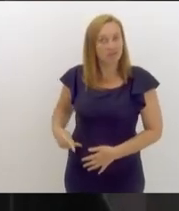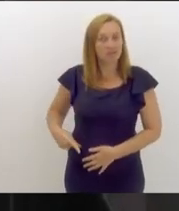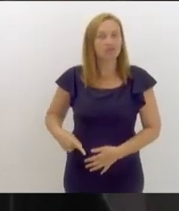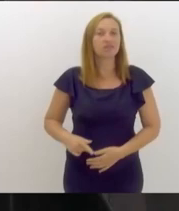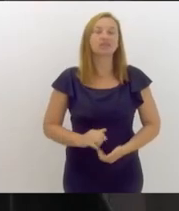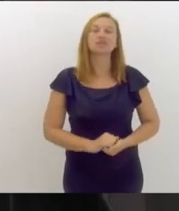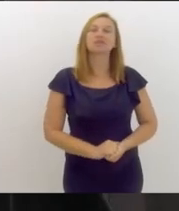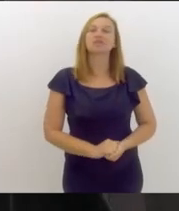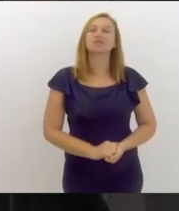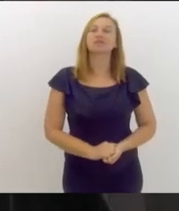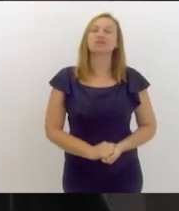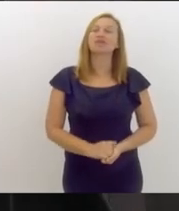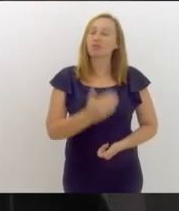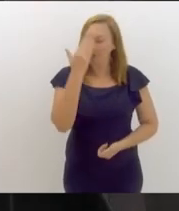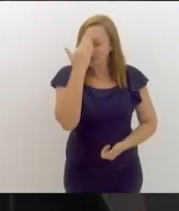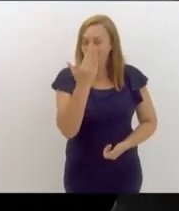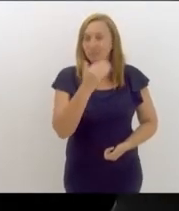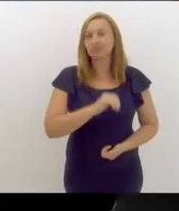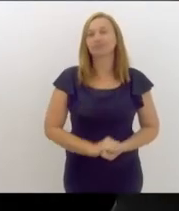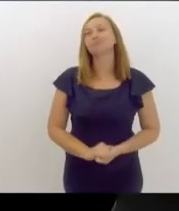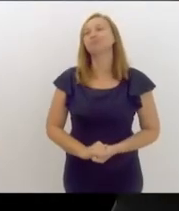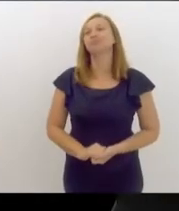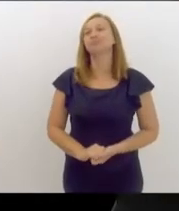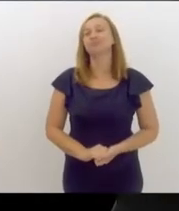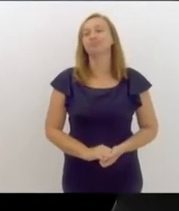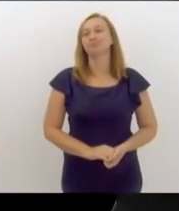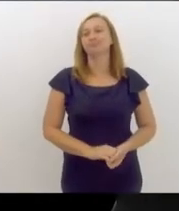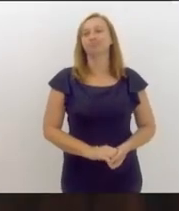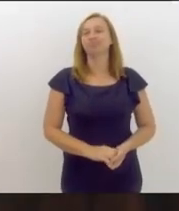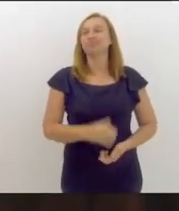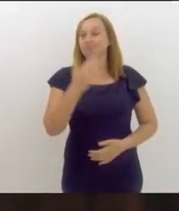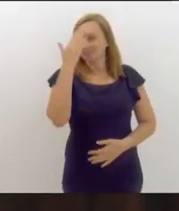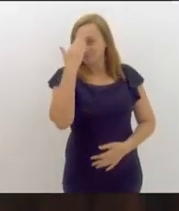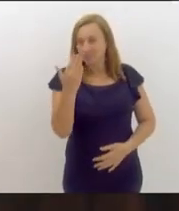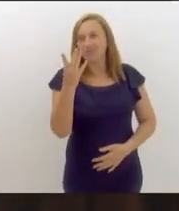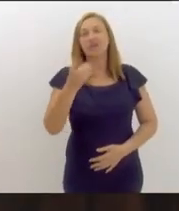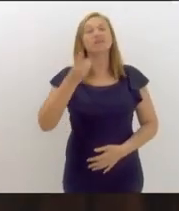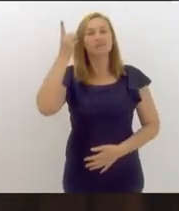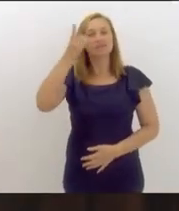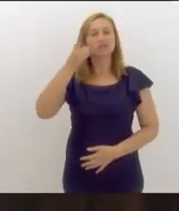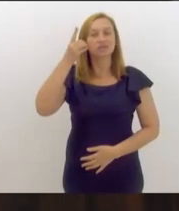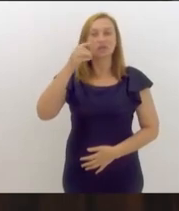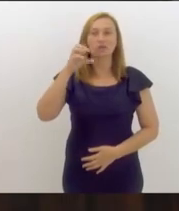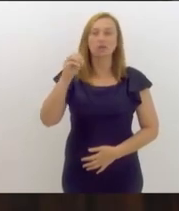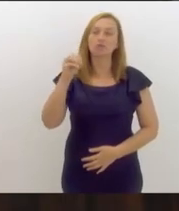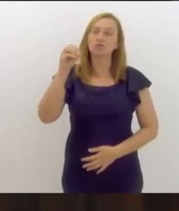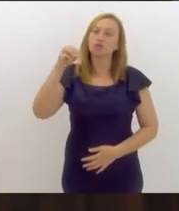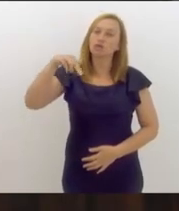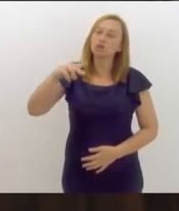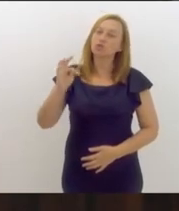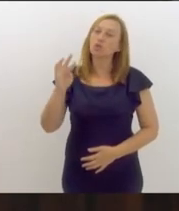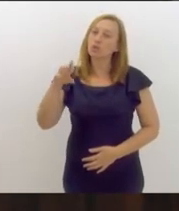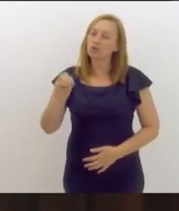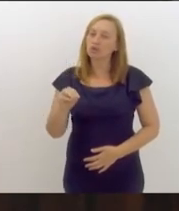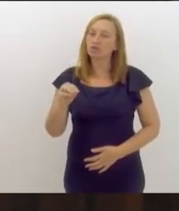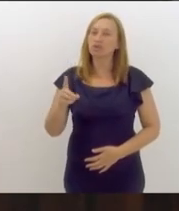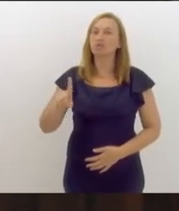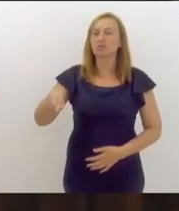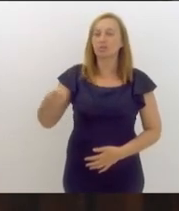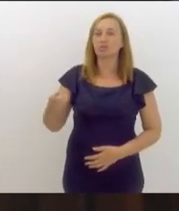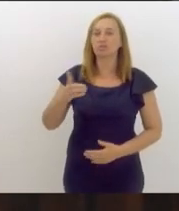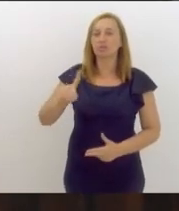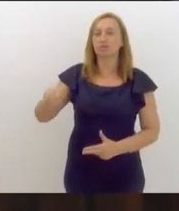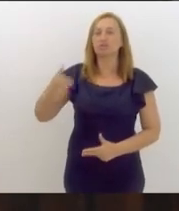presidente Muito obrigado agradecendo a Deputado Antônio próximo ao Ladrão escrito é o nome Deputado